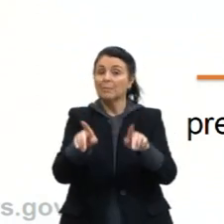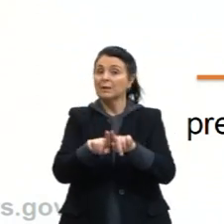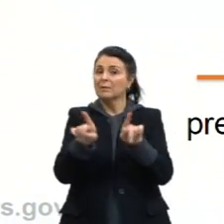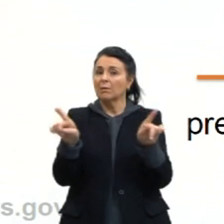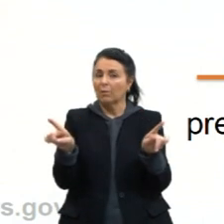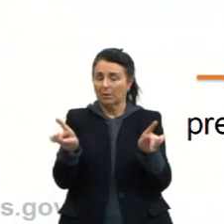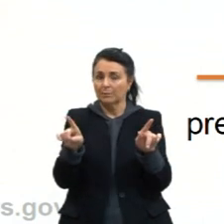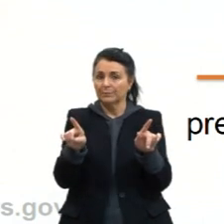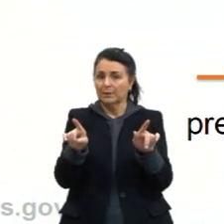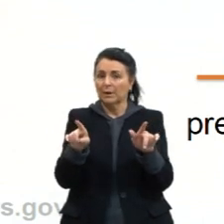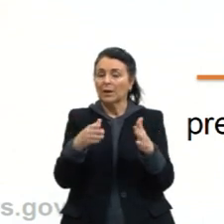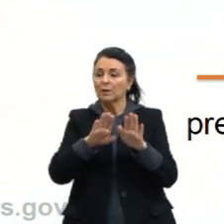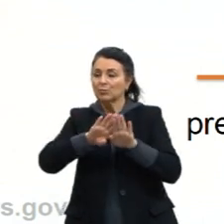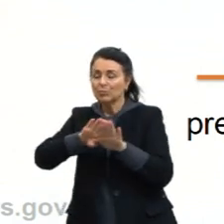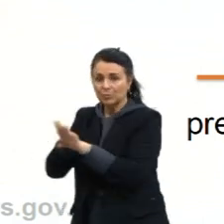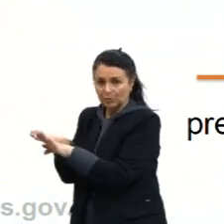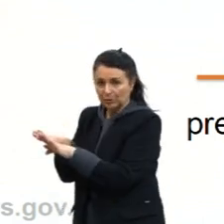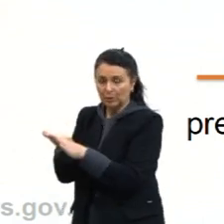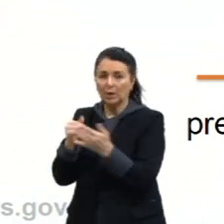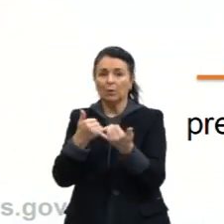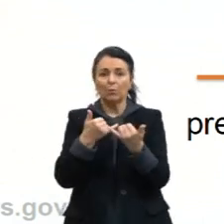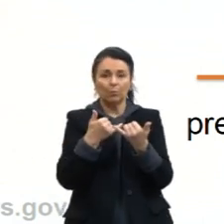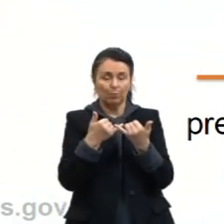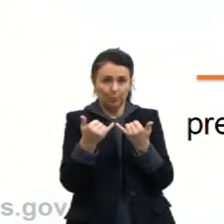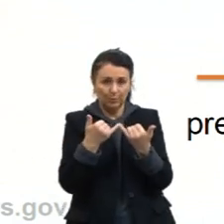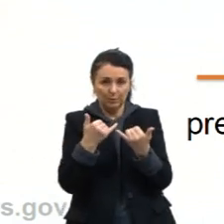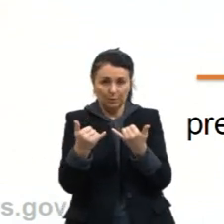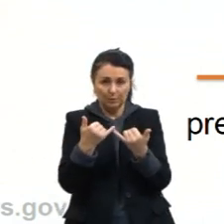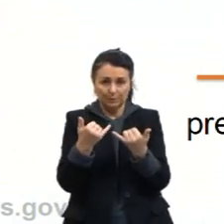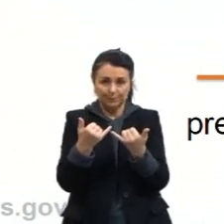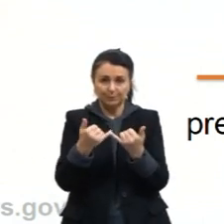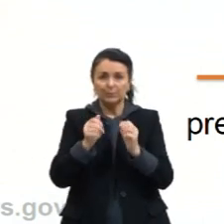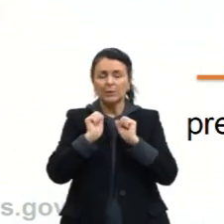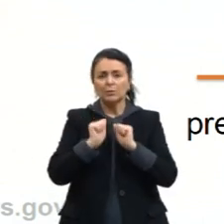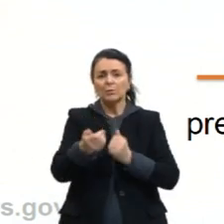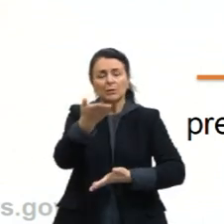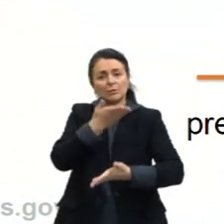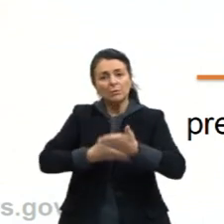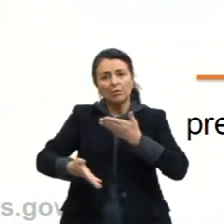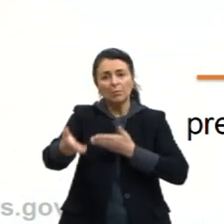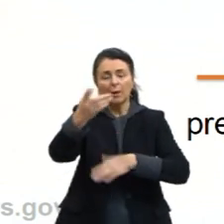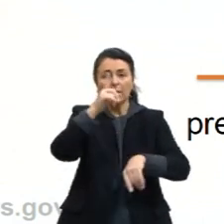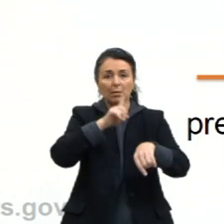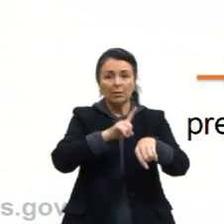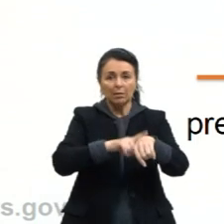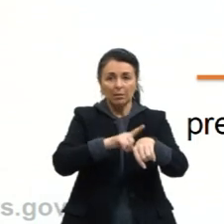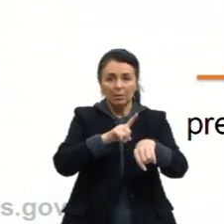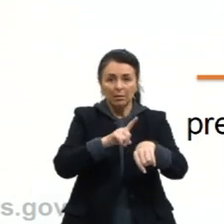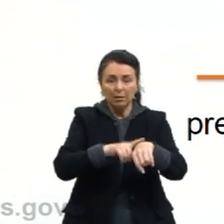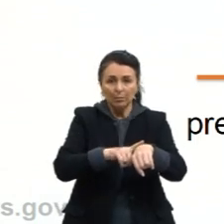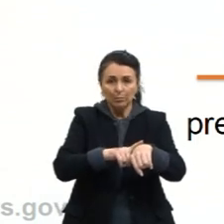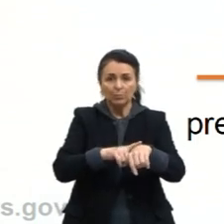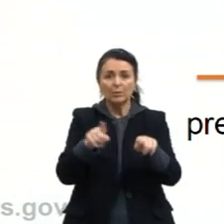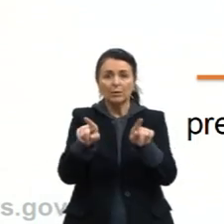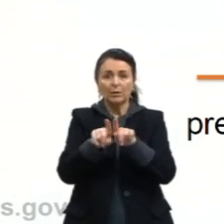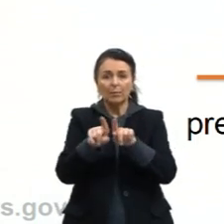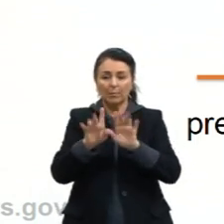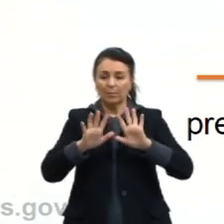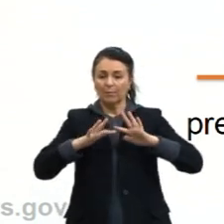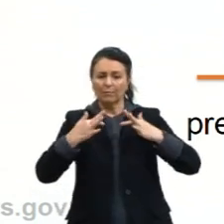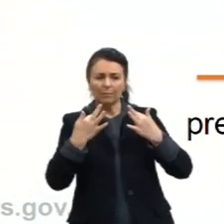mas vamos sair daquelas quatro horas que a gente fica ali com os nossos colegas a gente pode compartilhar tempo não é dedicar um tempo para